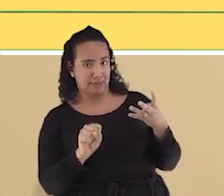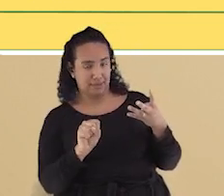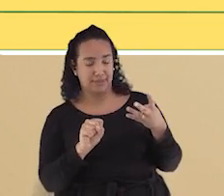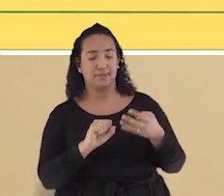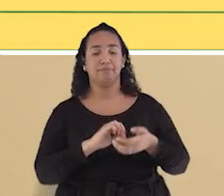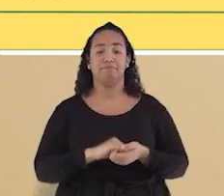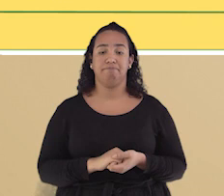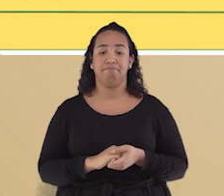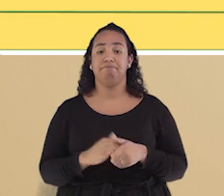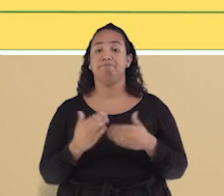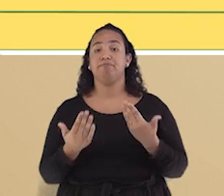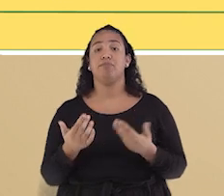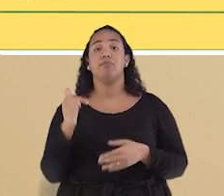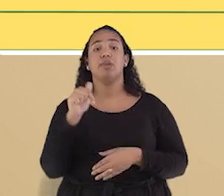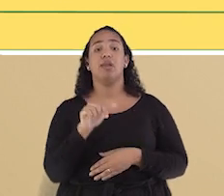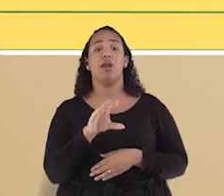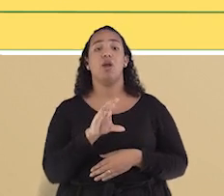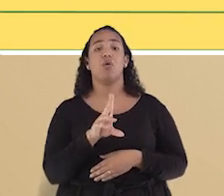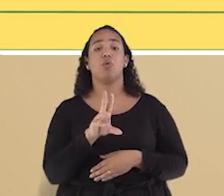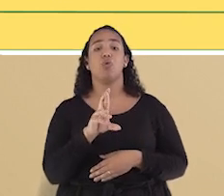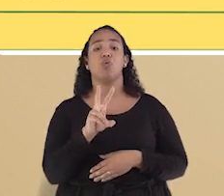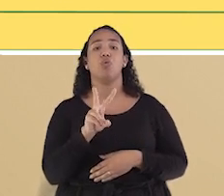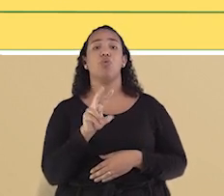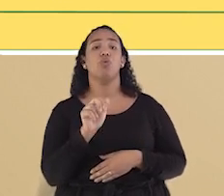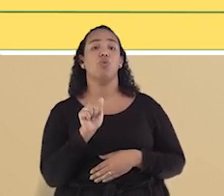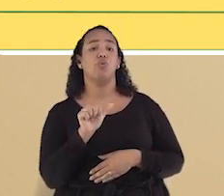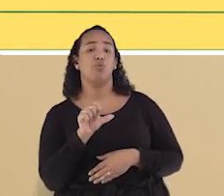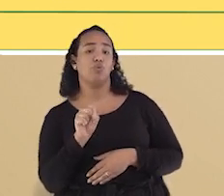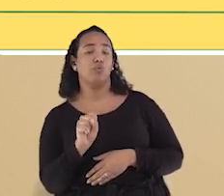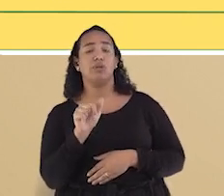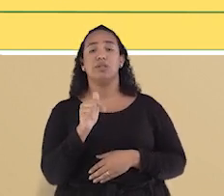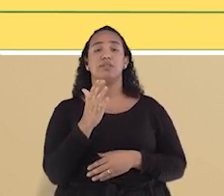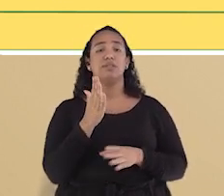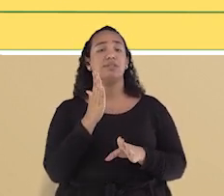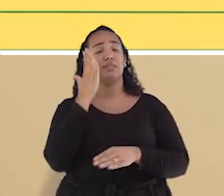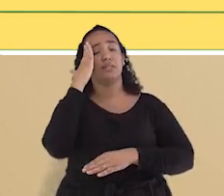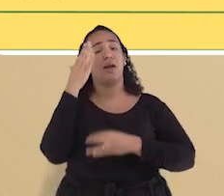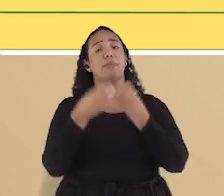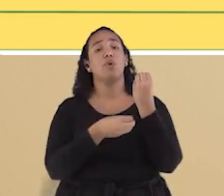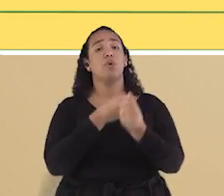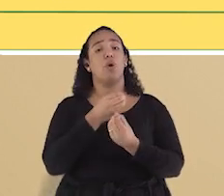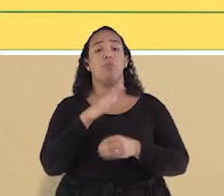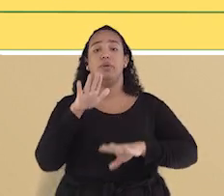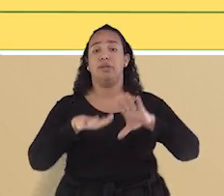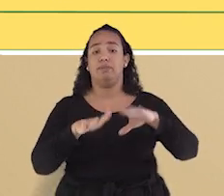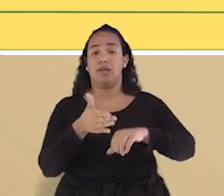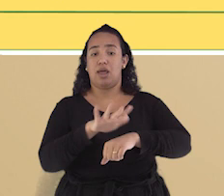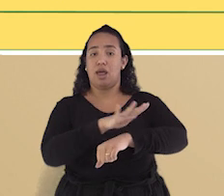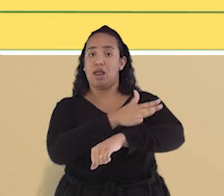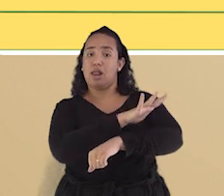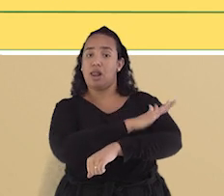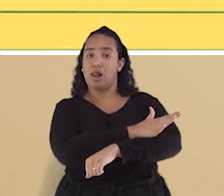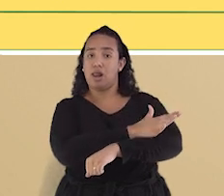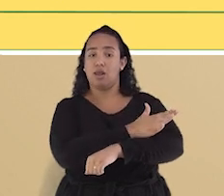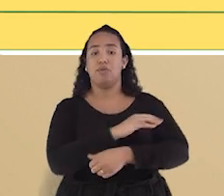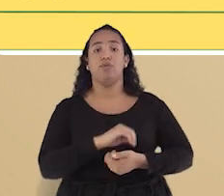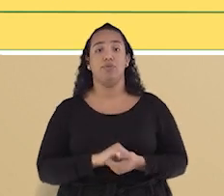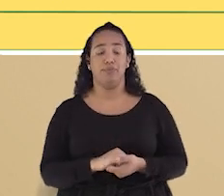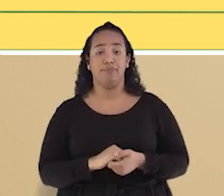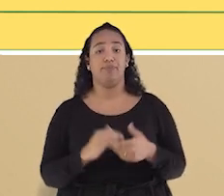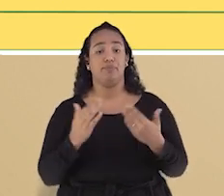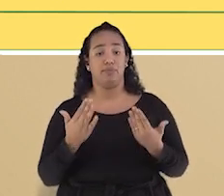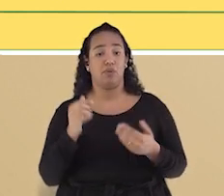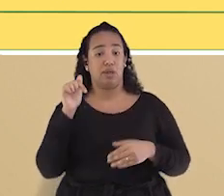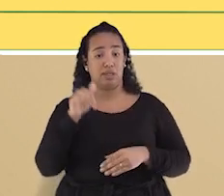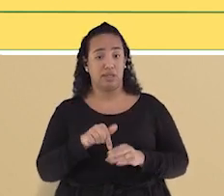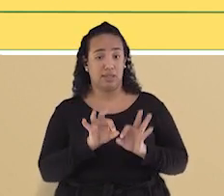são determinadas pelas características do relevo da área que foi mapeada. E é através das medidas das curvas